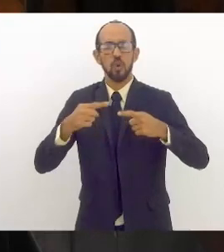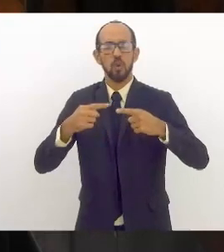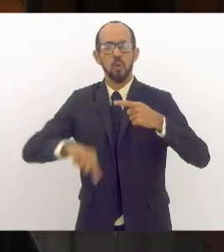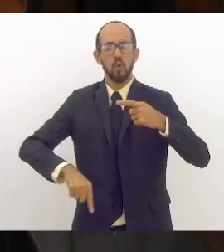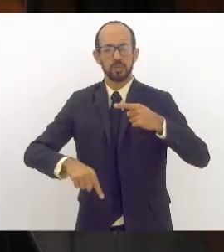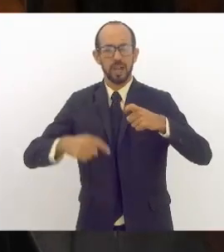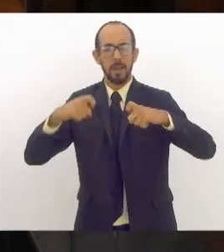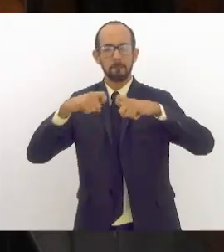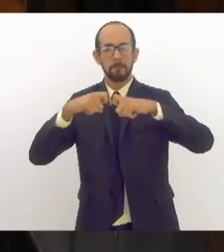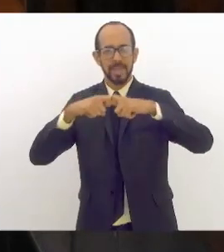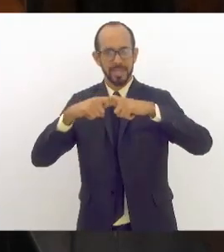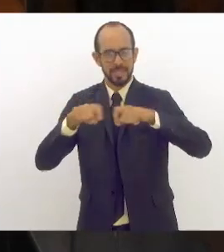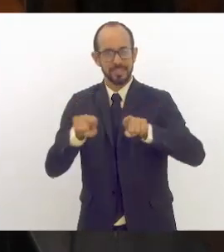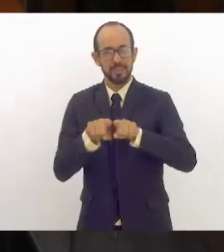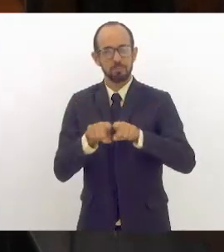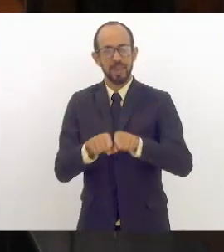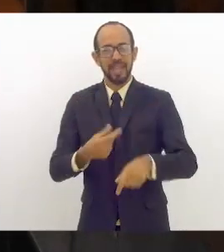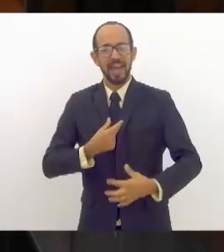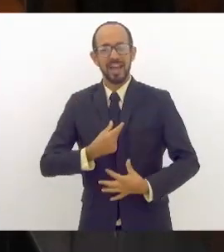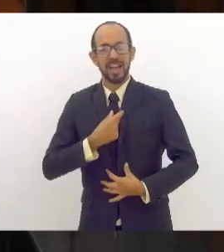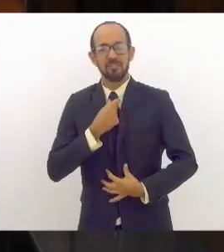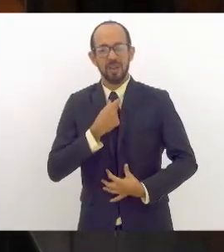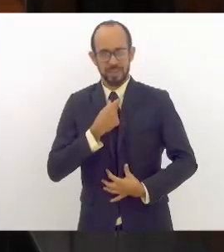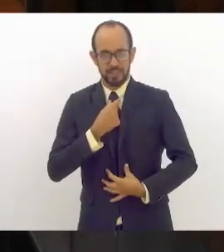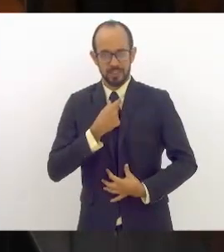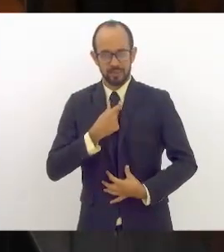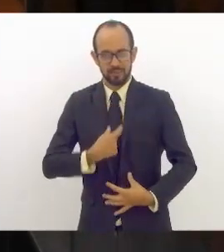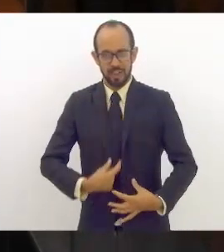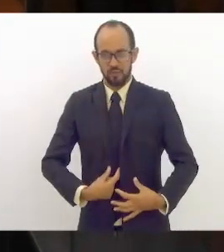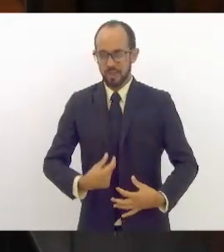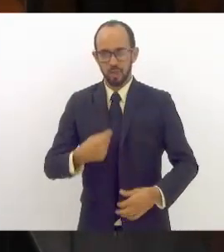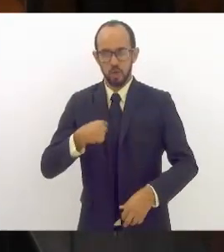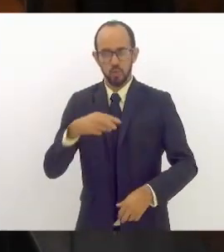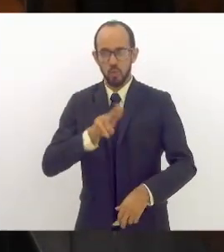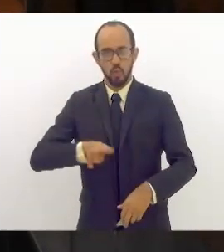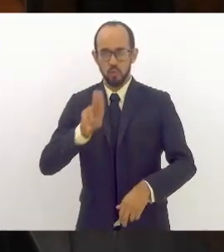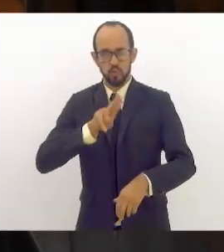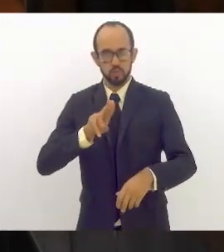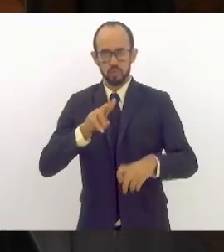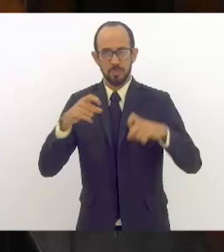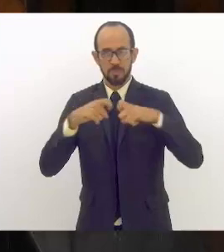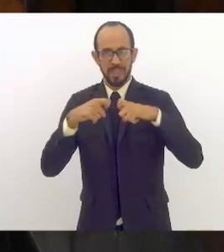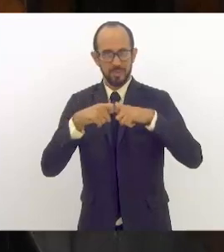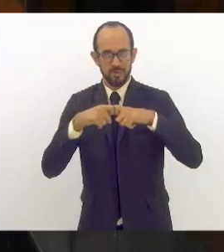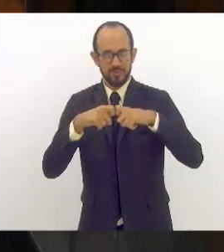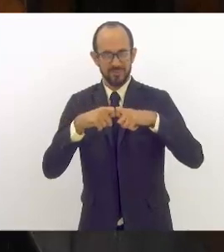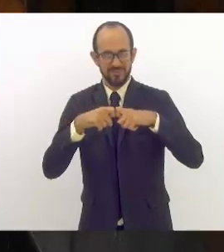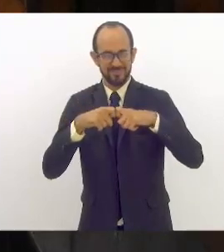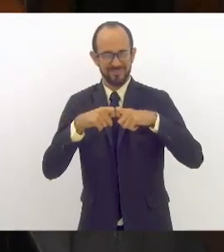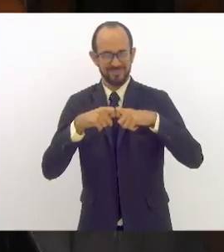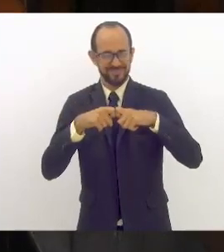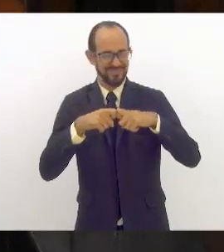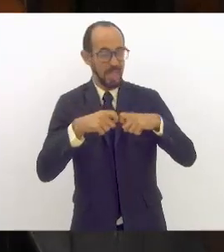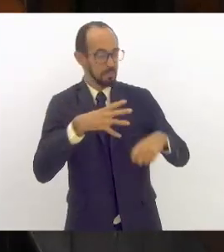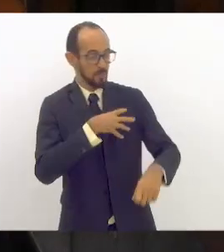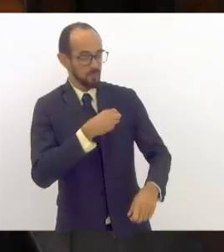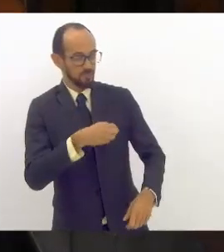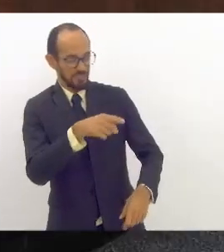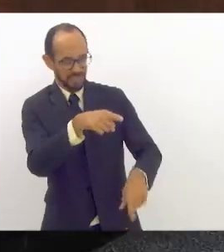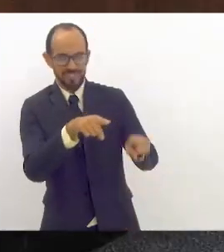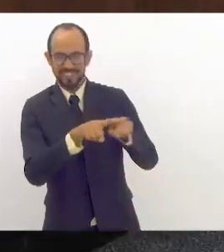gravata quem quiser me apoiar se é só olhar para mim ou não uso meia Lupo meu filho já é o maior